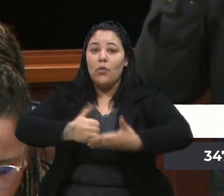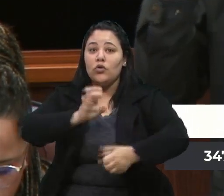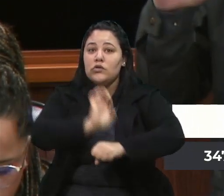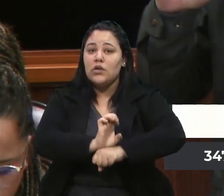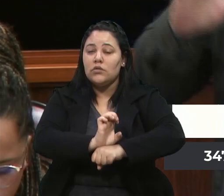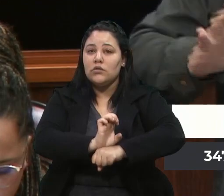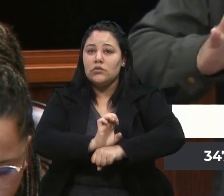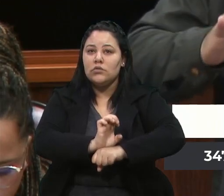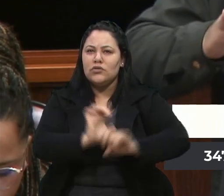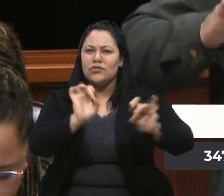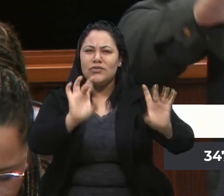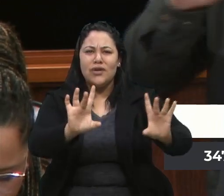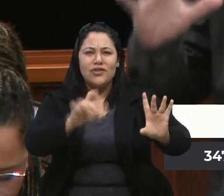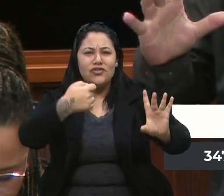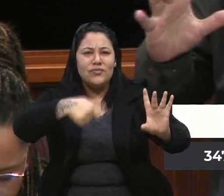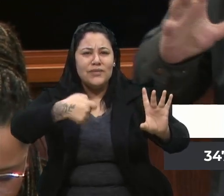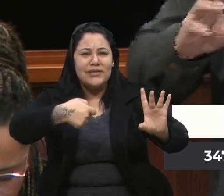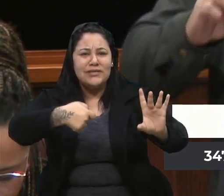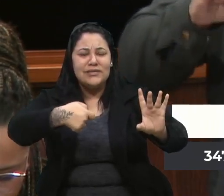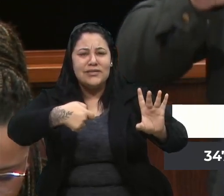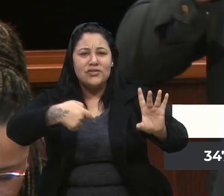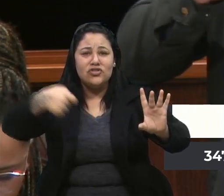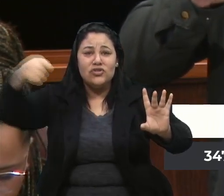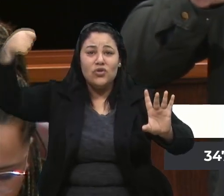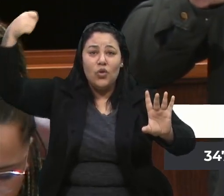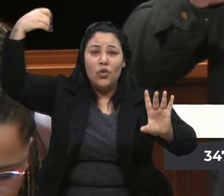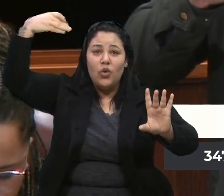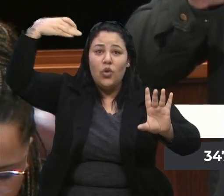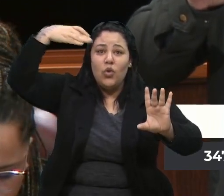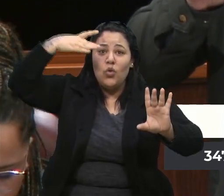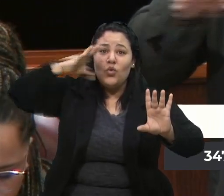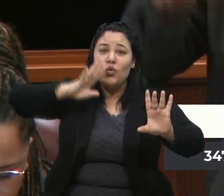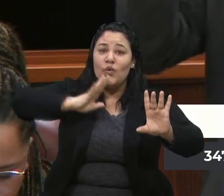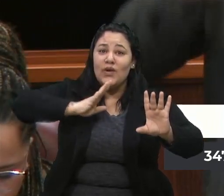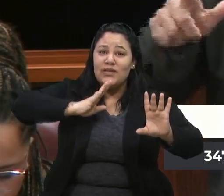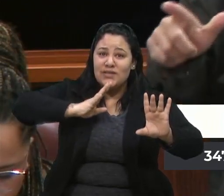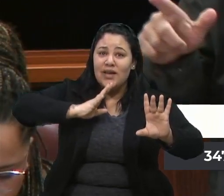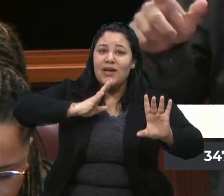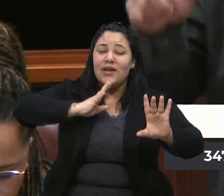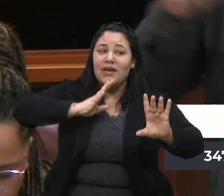acho que só a gente precisa de um pouco de luz e de